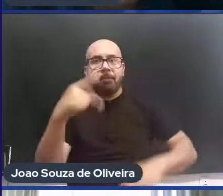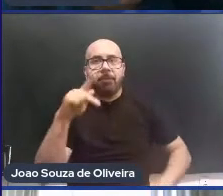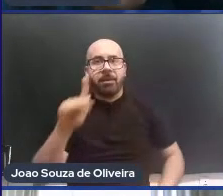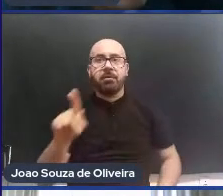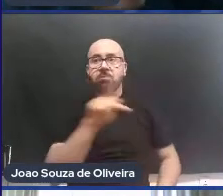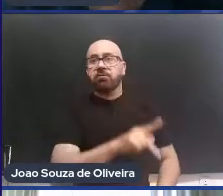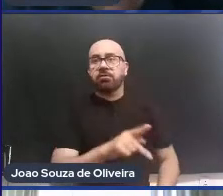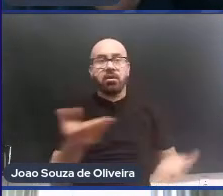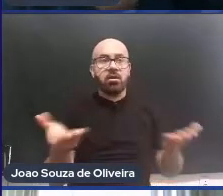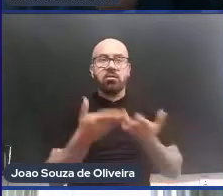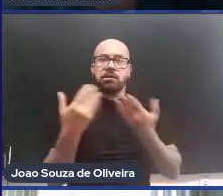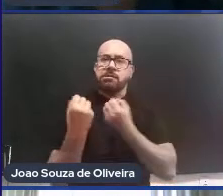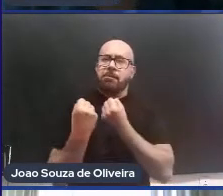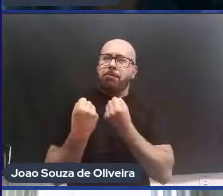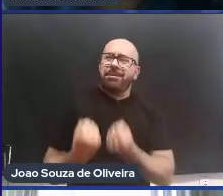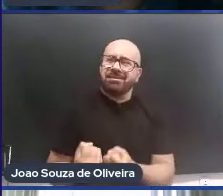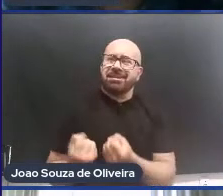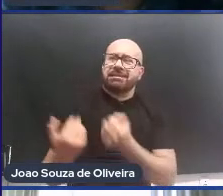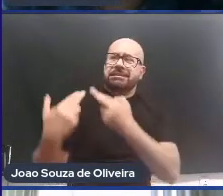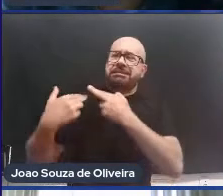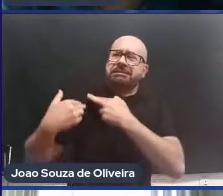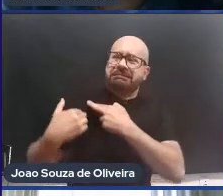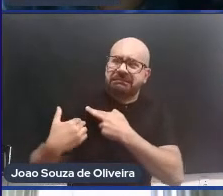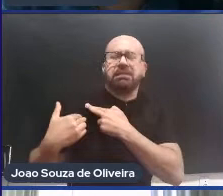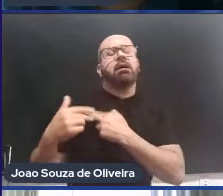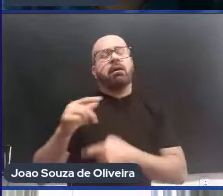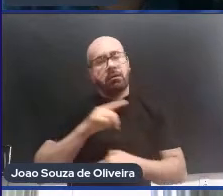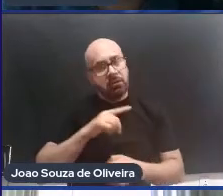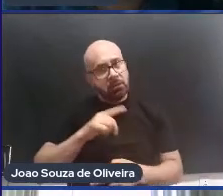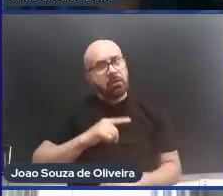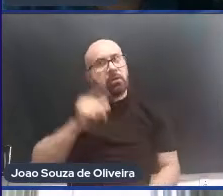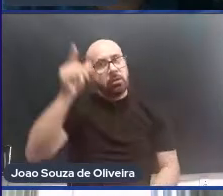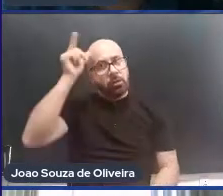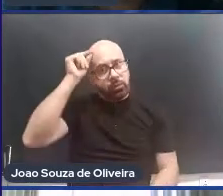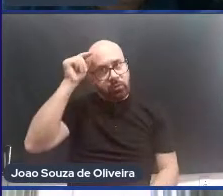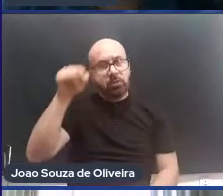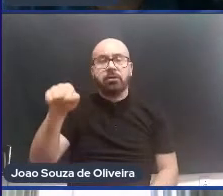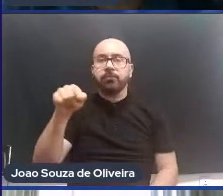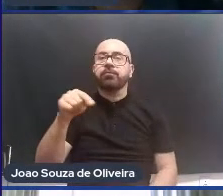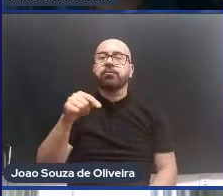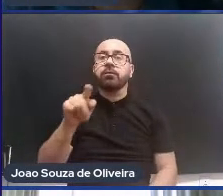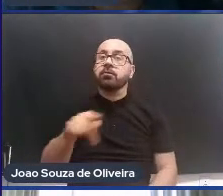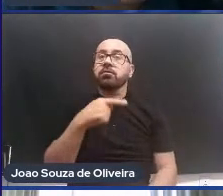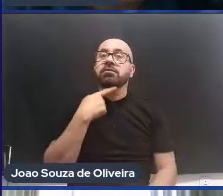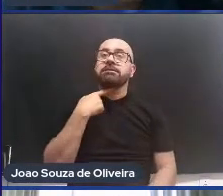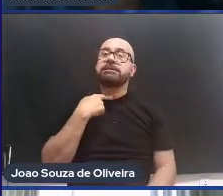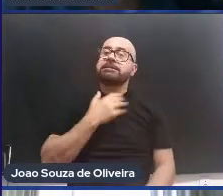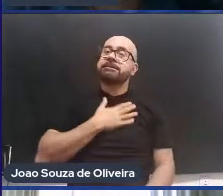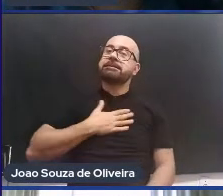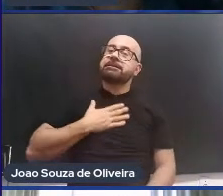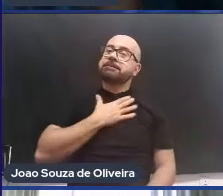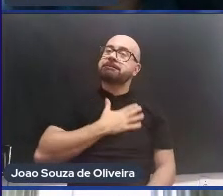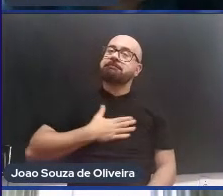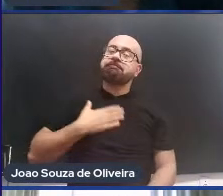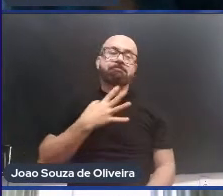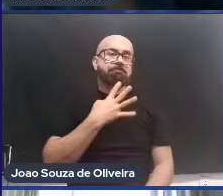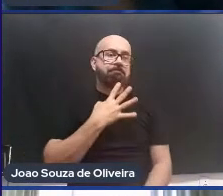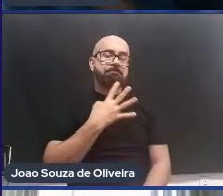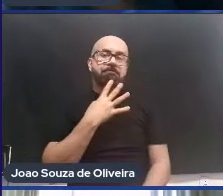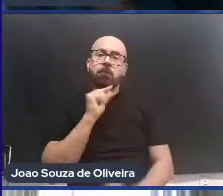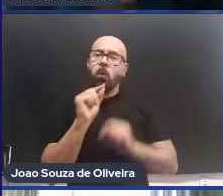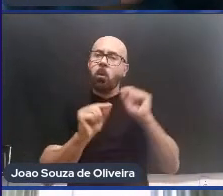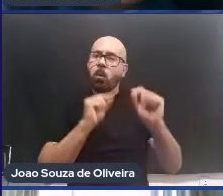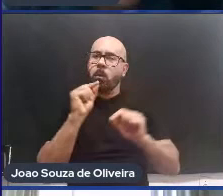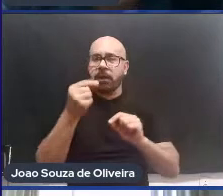hoje é muito sobrecarregado eles gostaram e tiveram muito interesse em conhecer o